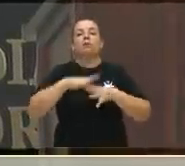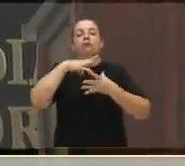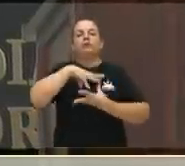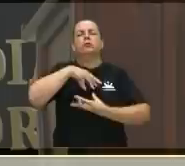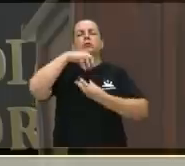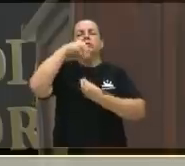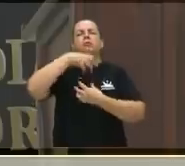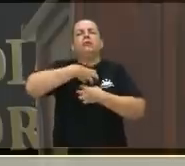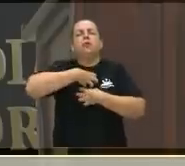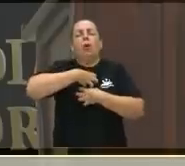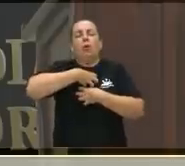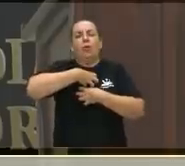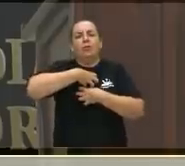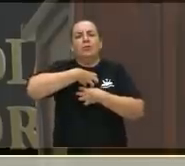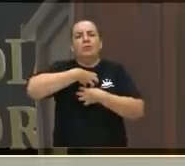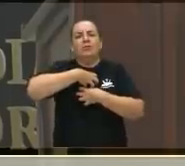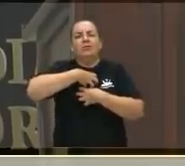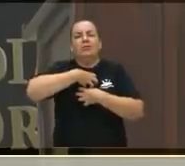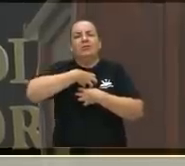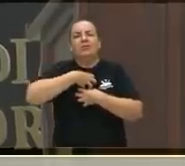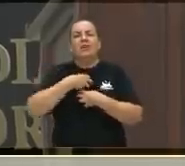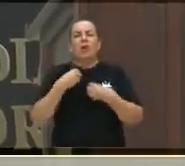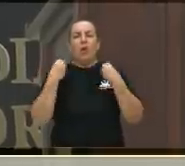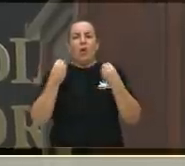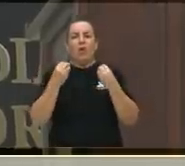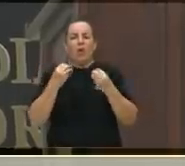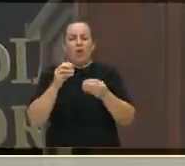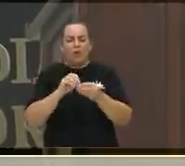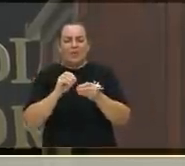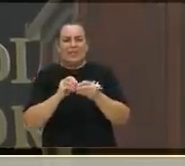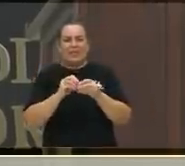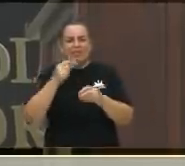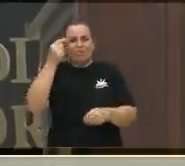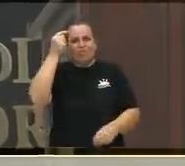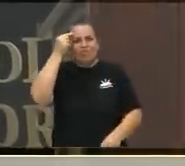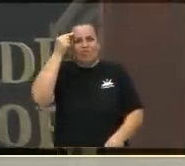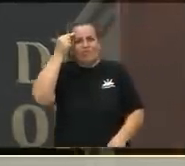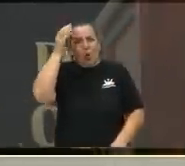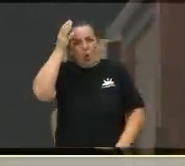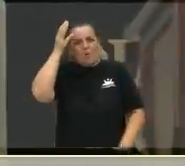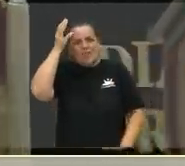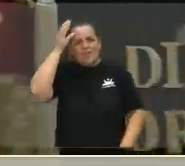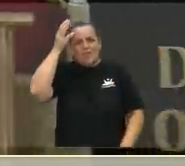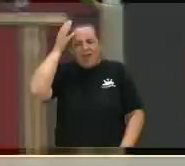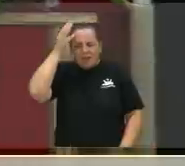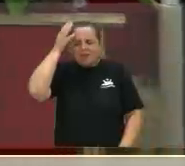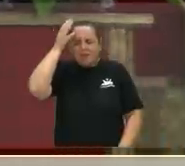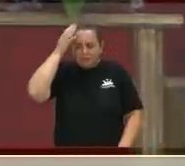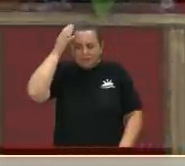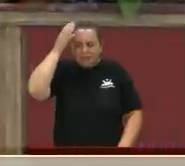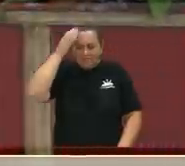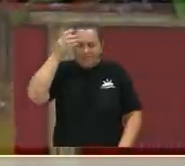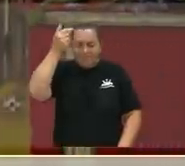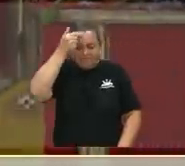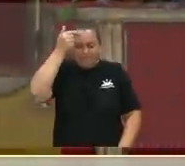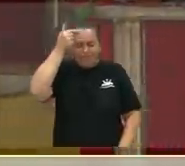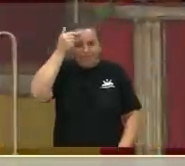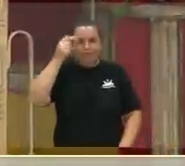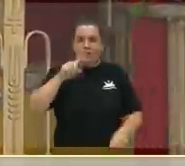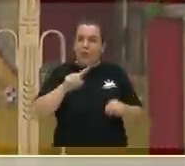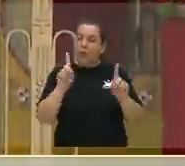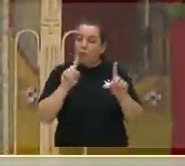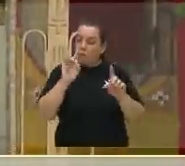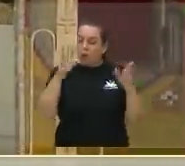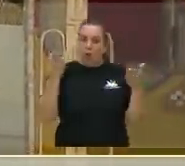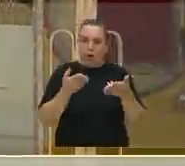como fazer uma boa um bom exame de consciência eu diria não só agora mas que